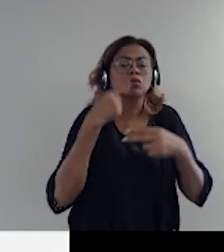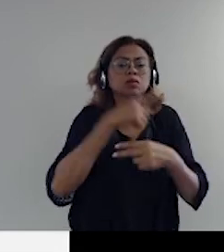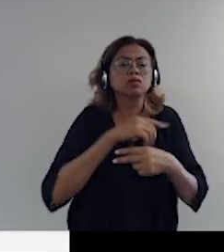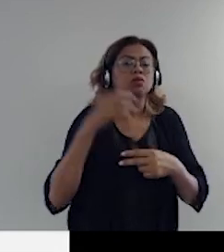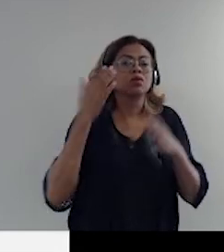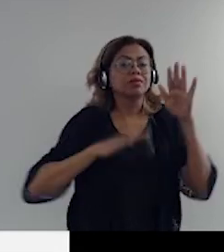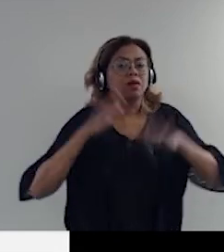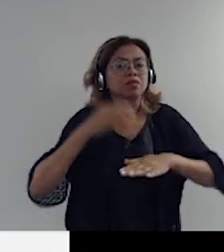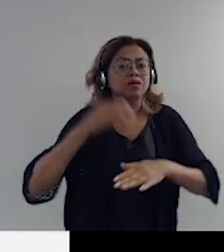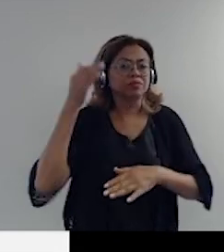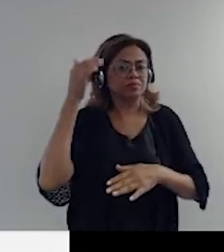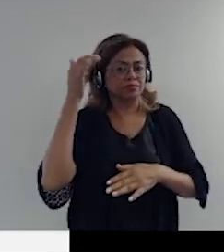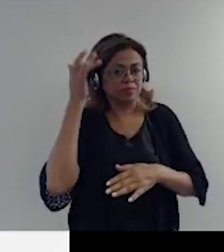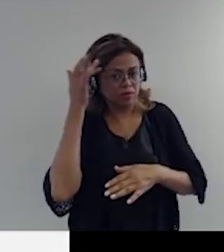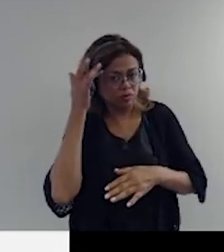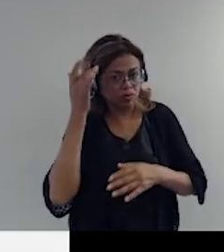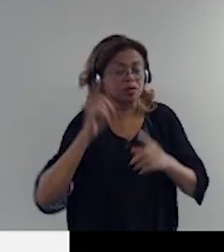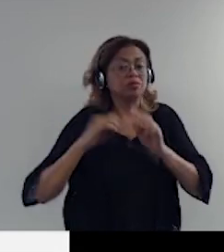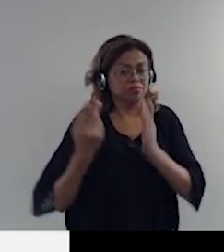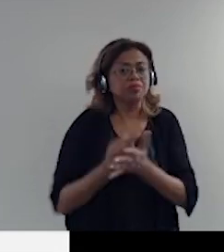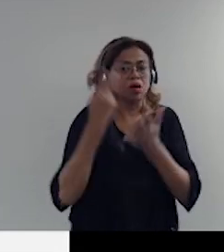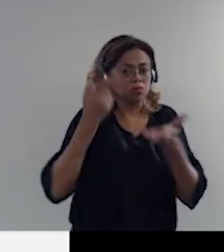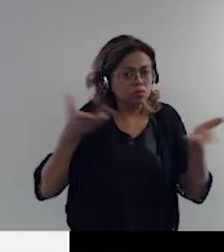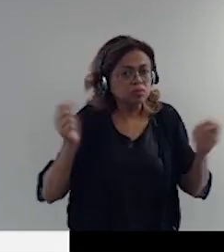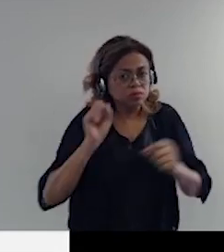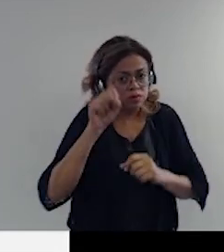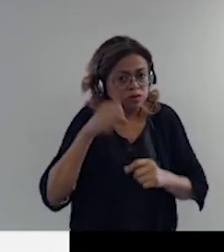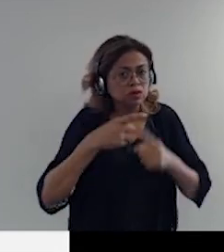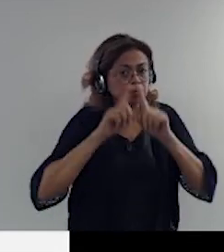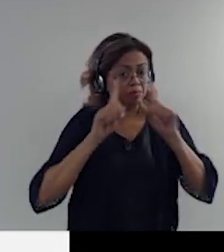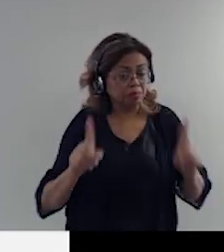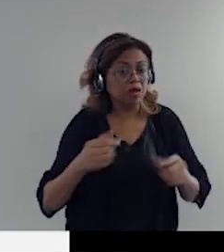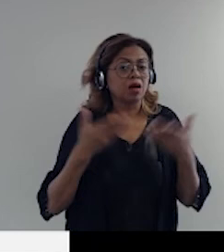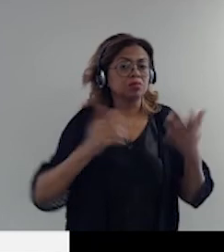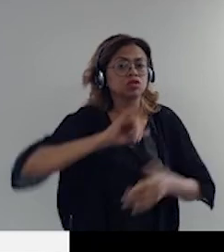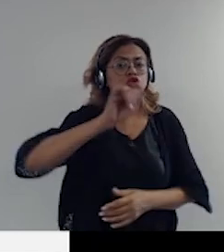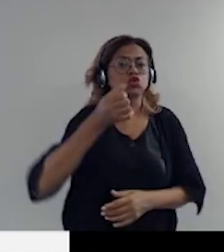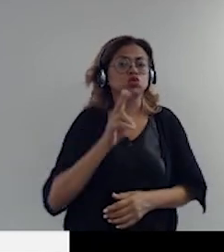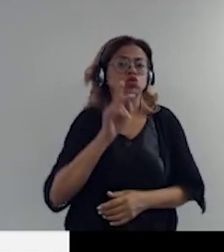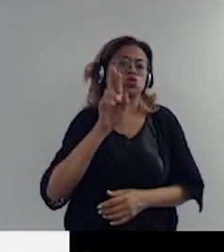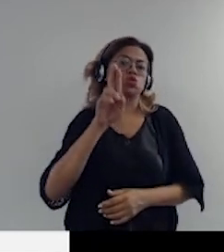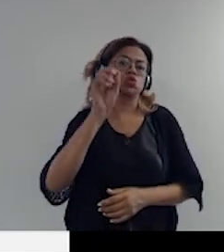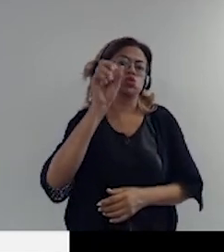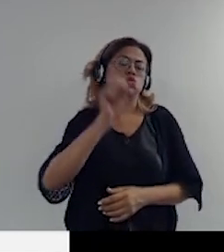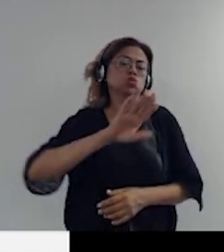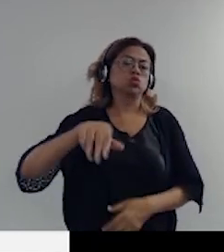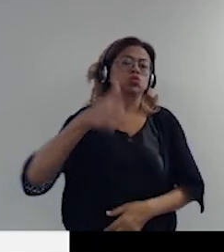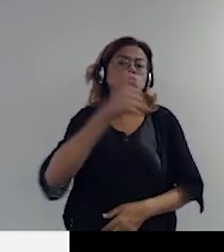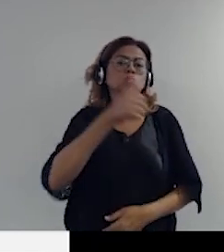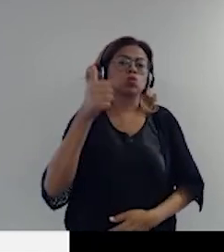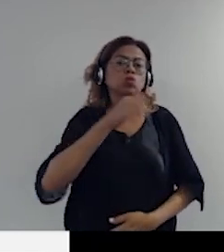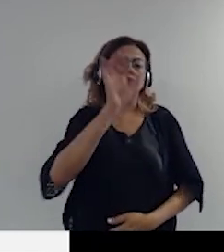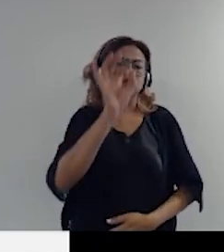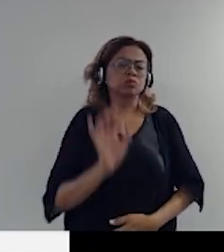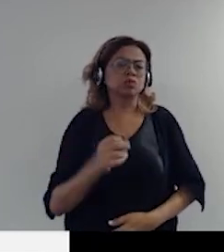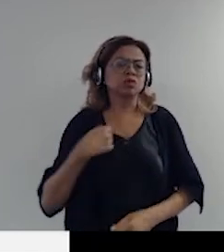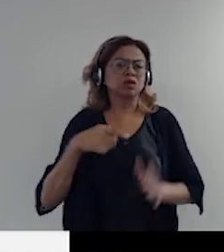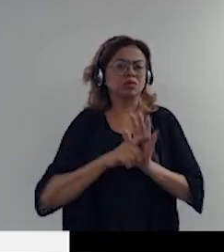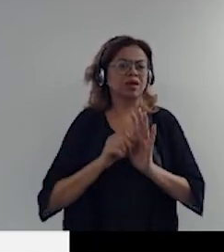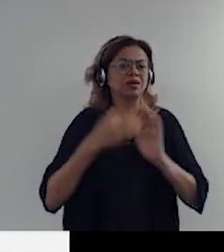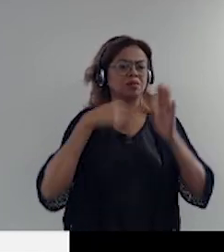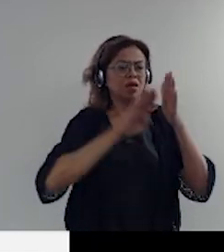que o investidor hoje não tem uma taxa de juros de mais de 11% para tirar o dinheiro dele